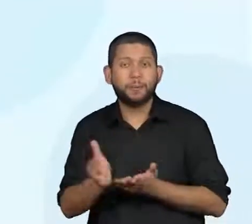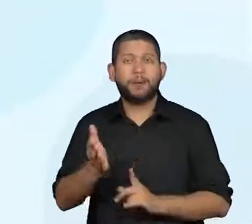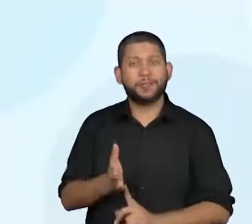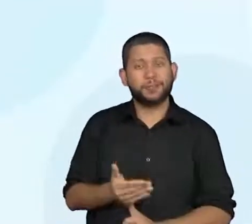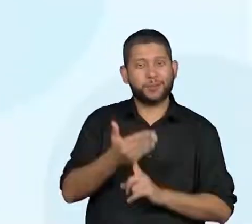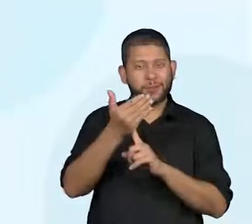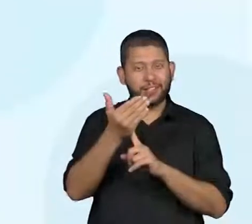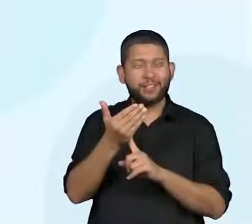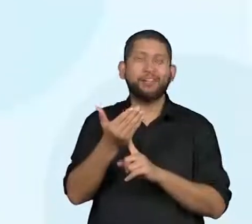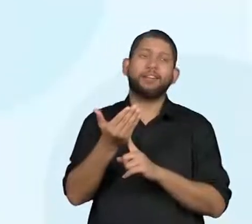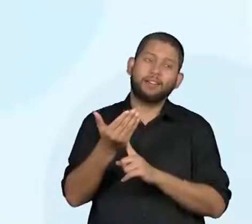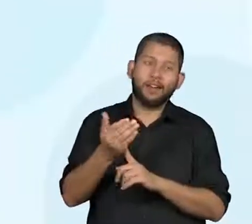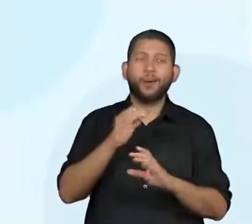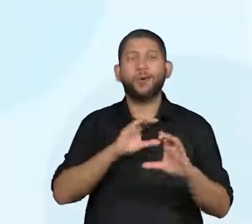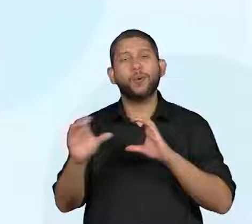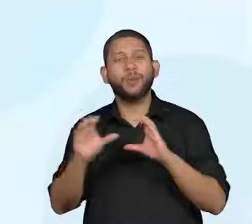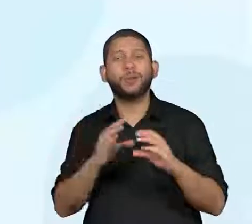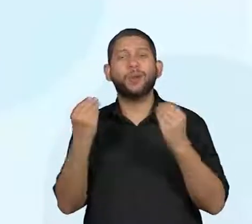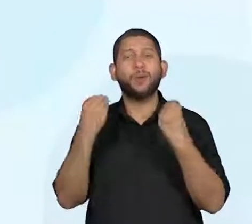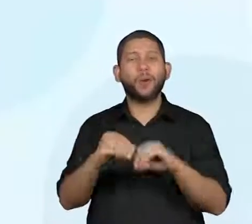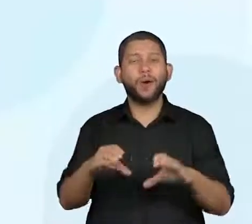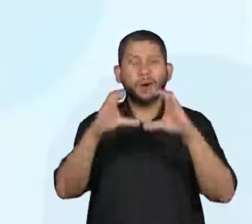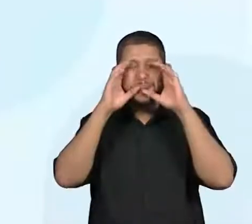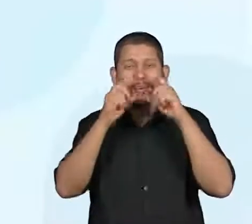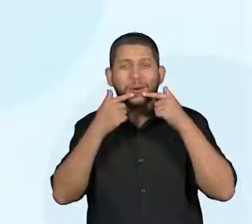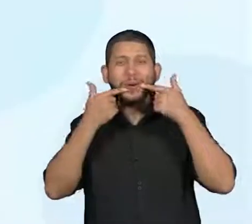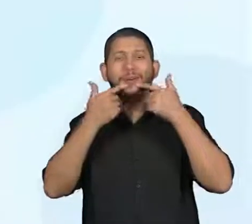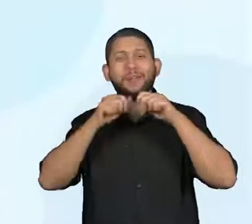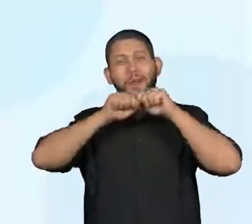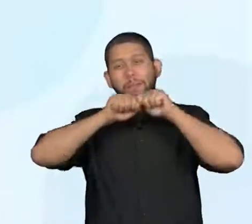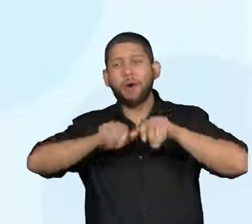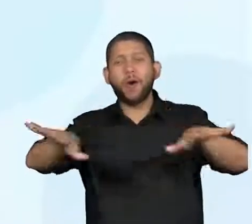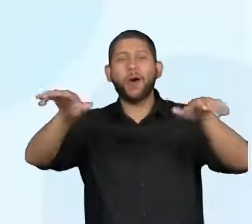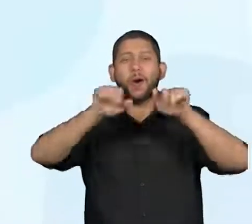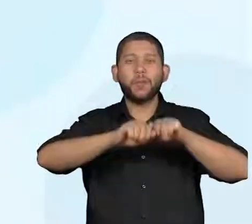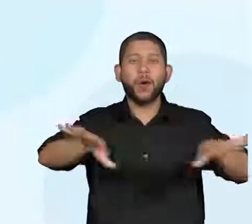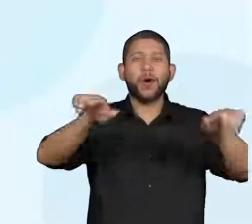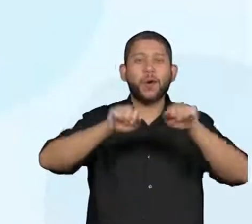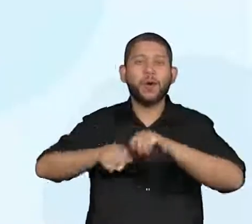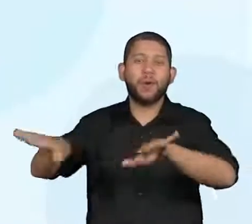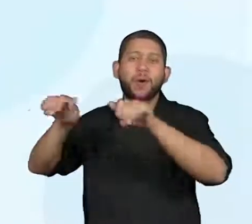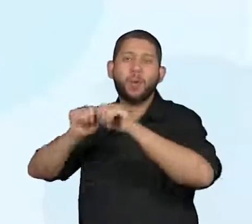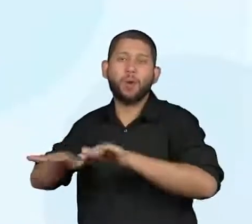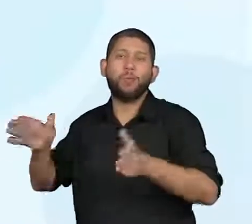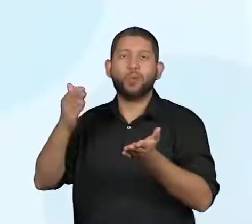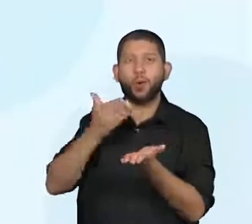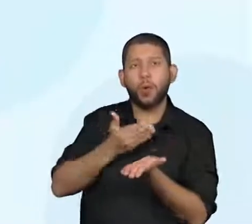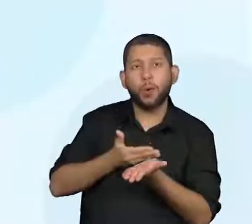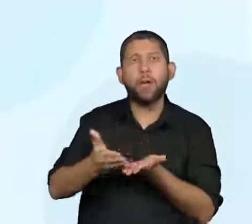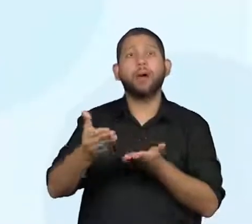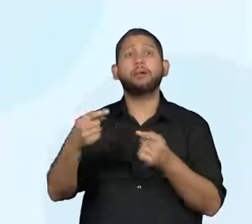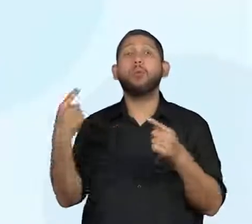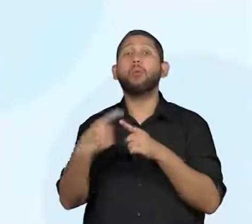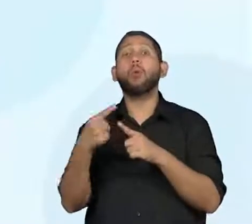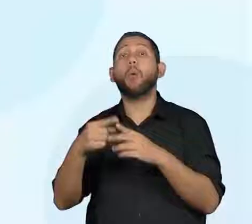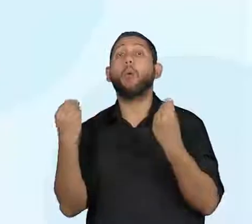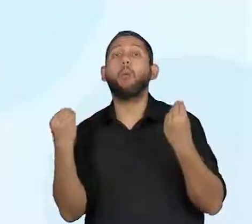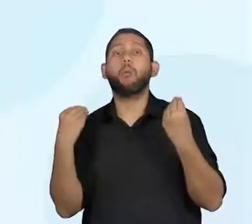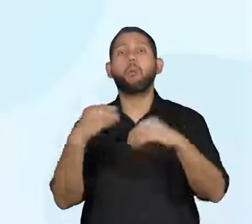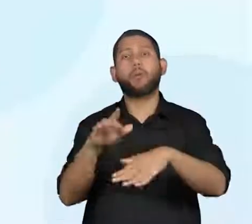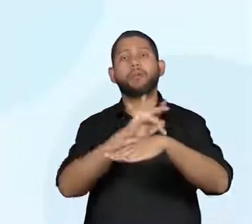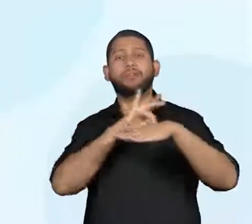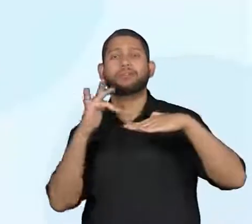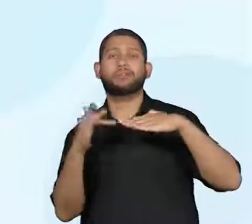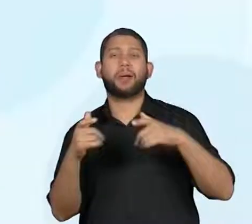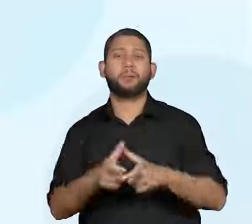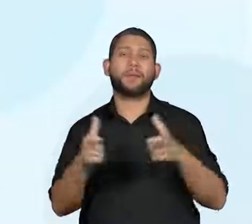tecnologias, esse tipo de comunicação se tornou possível, principalmente através das redes